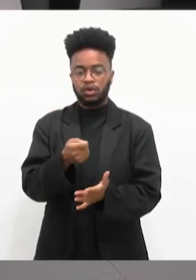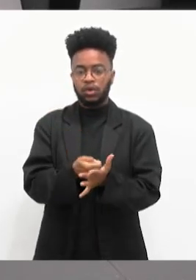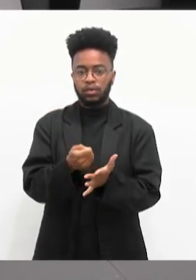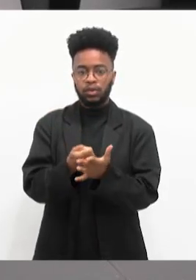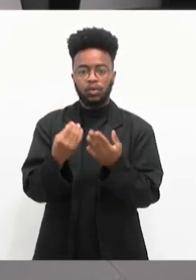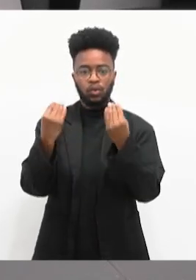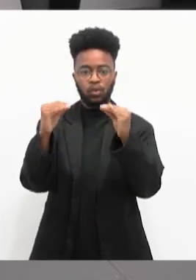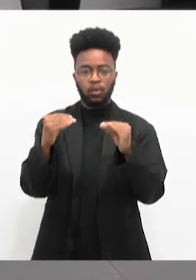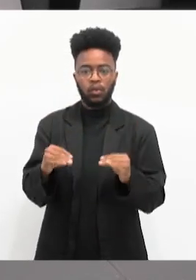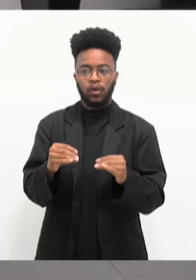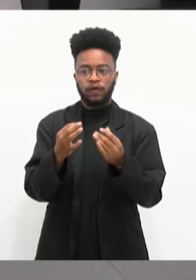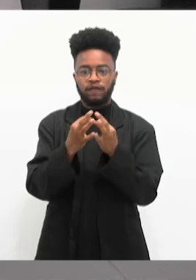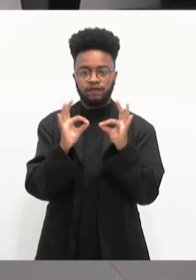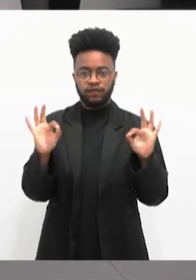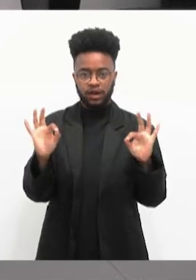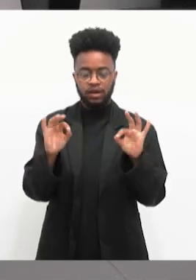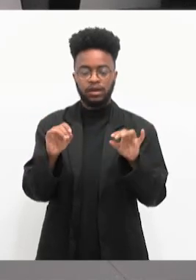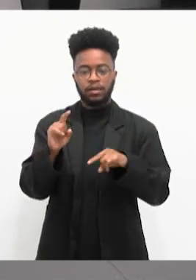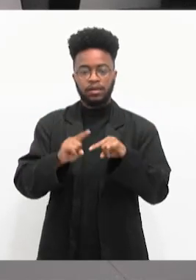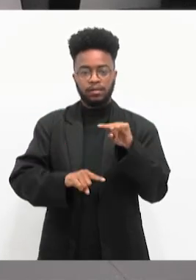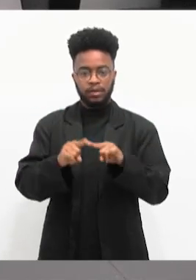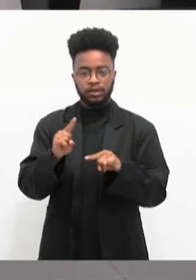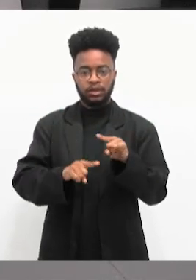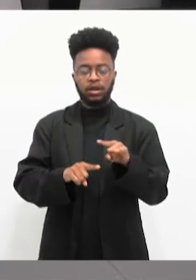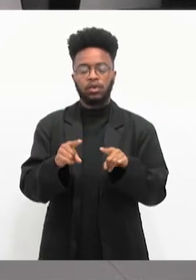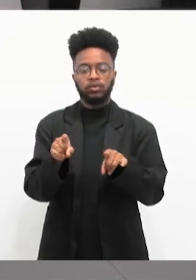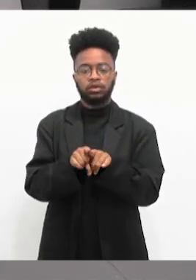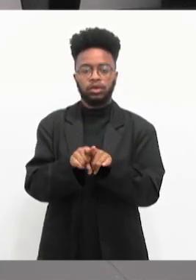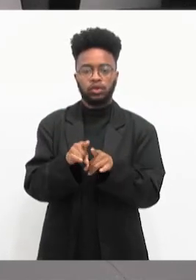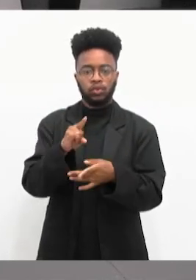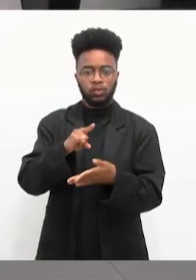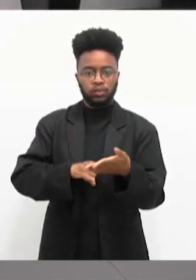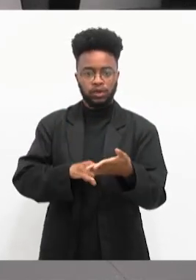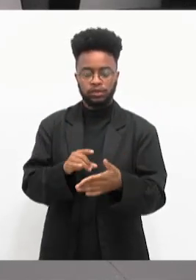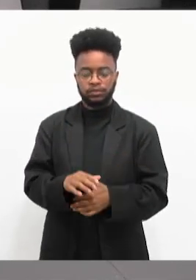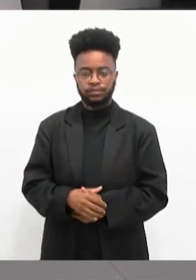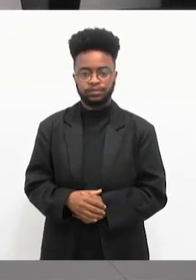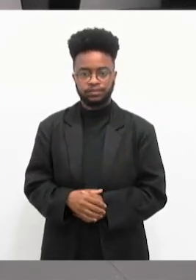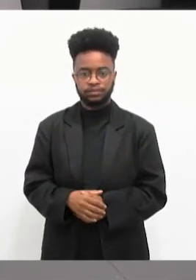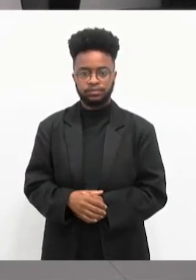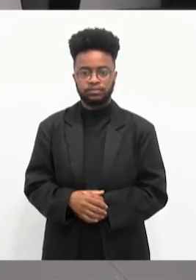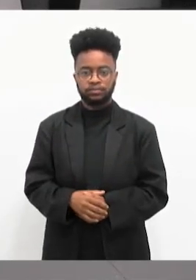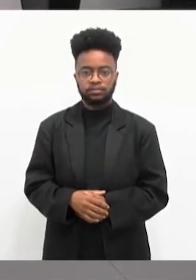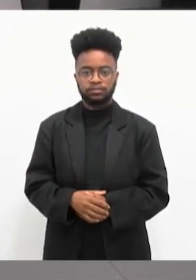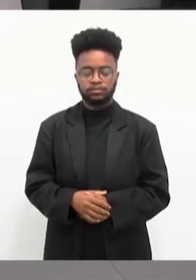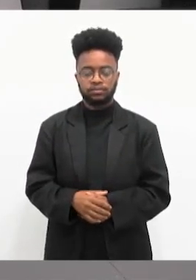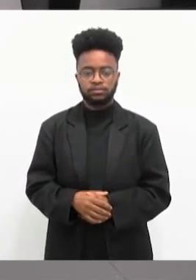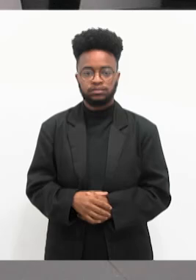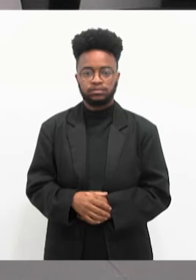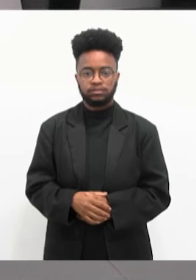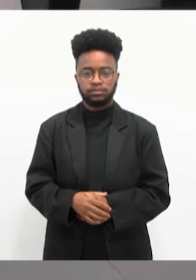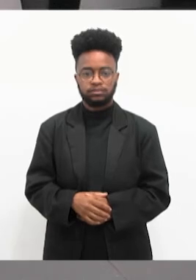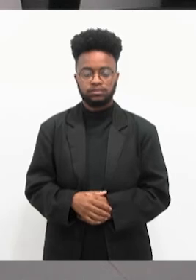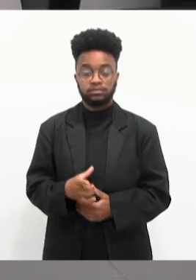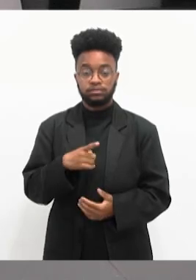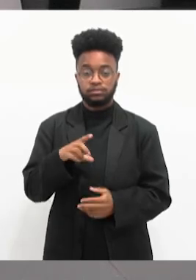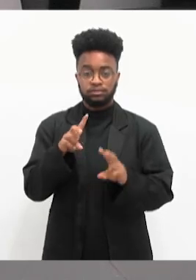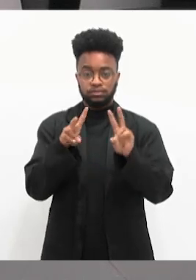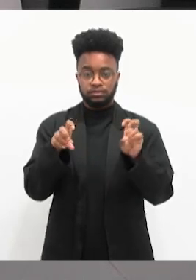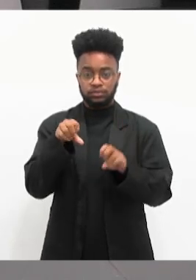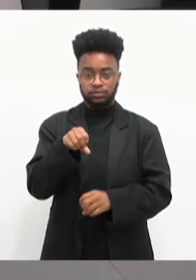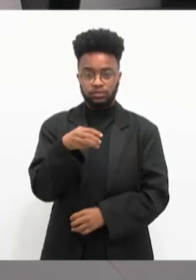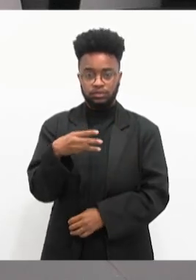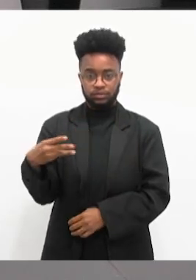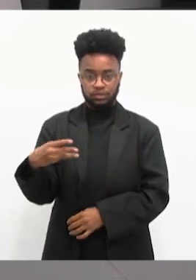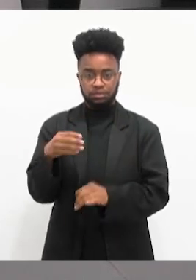de utilidade pública em embalagens e em documentos. E, por fim, tem um tema 933,